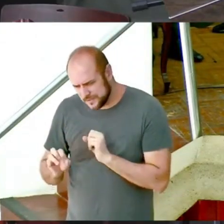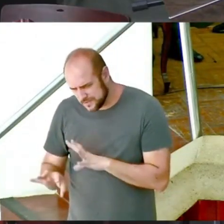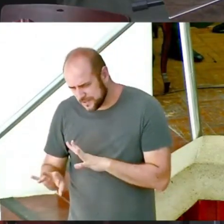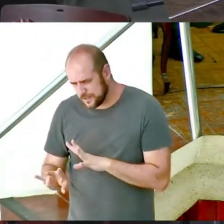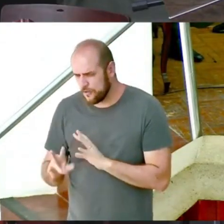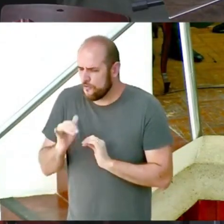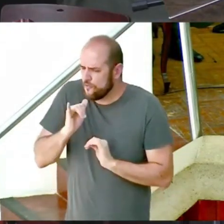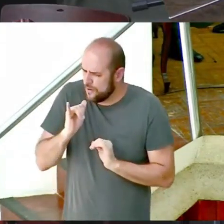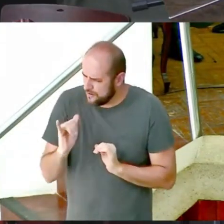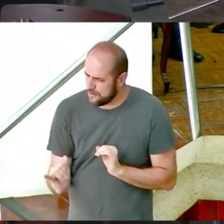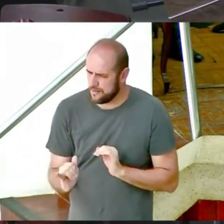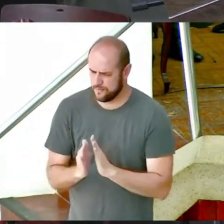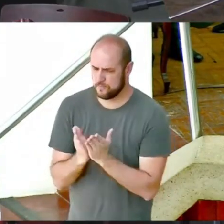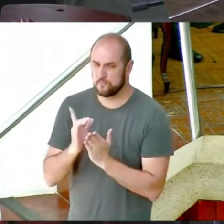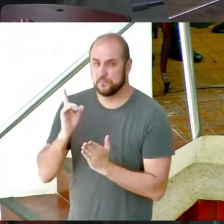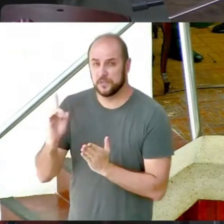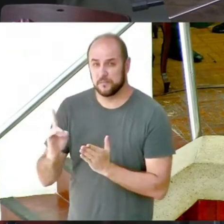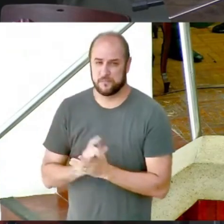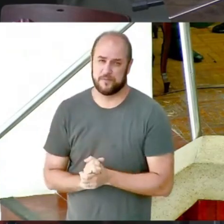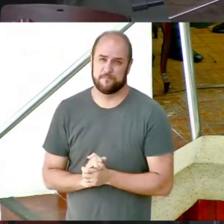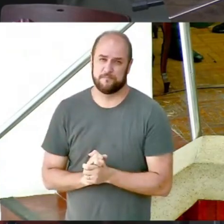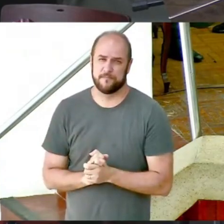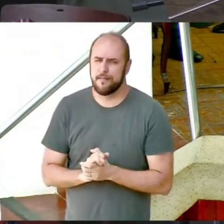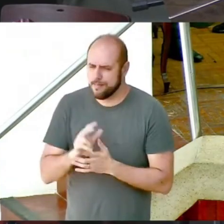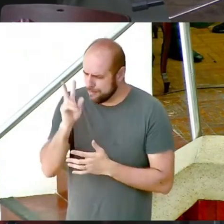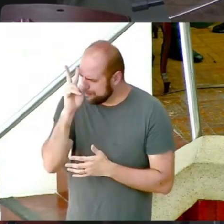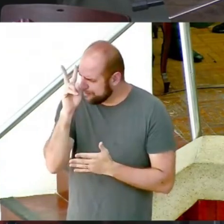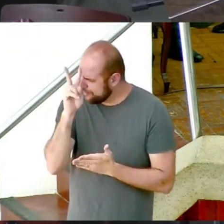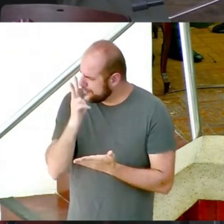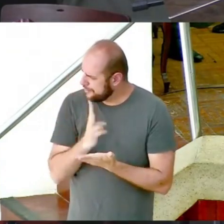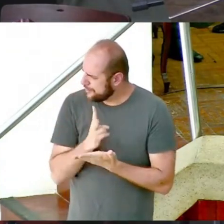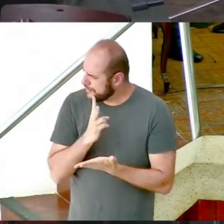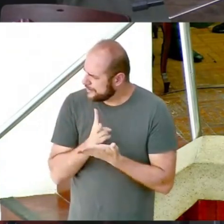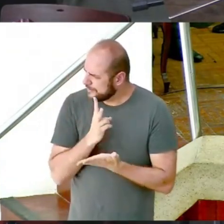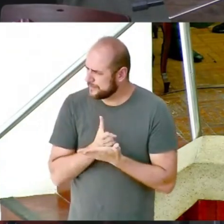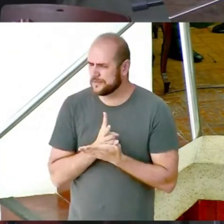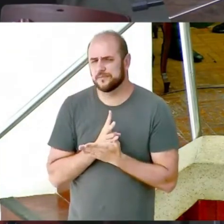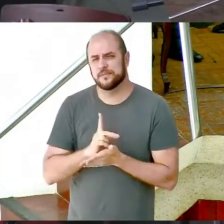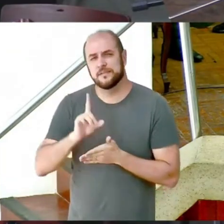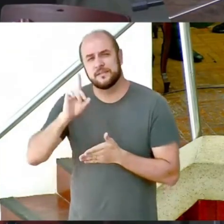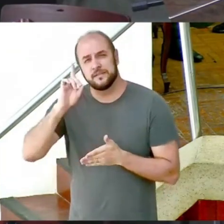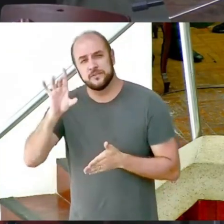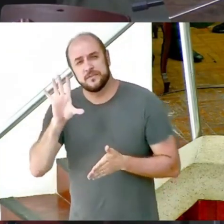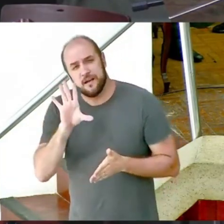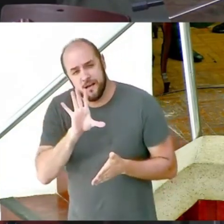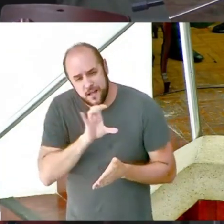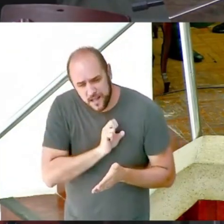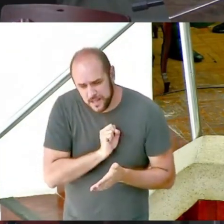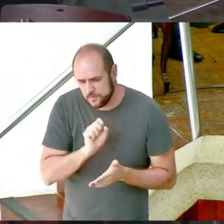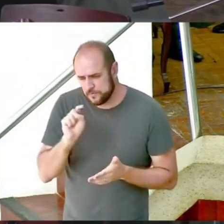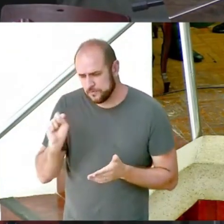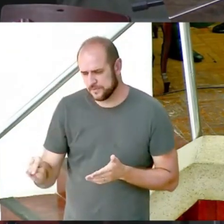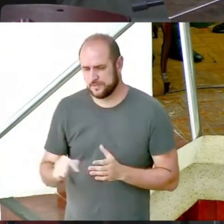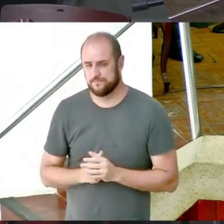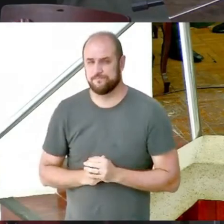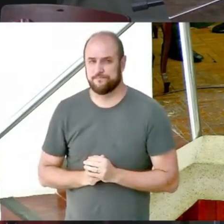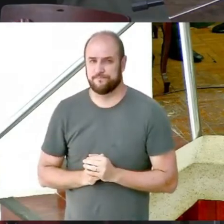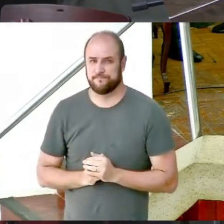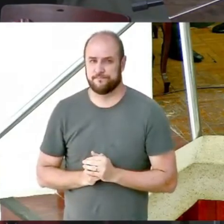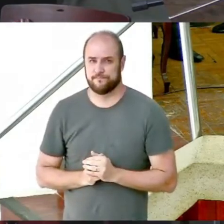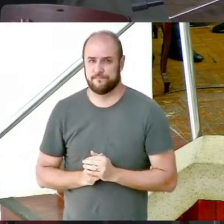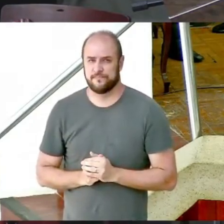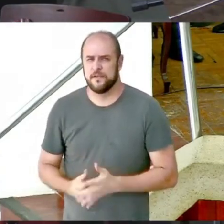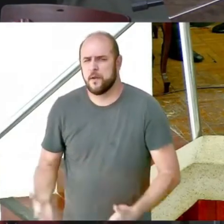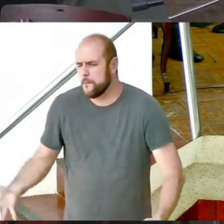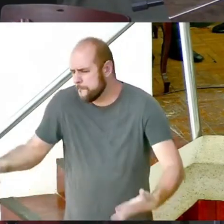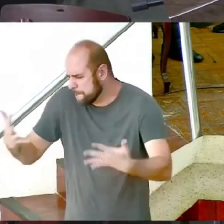palavra. Não se esqueça disso. Deus te ama. Aquela mulher dá um